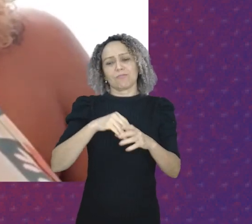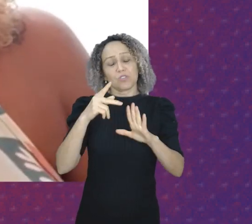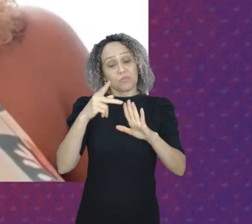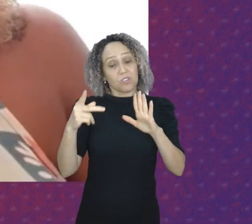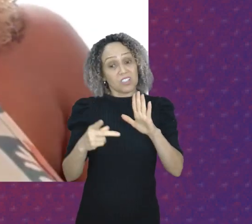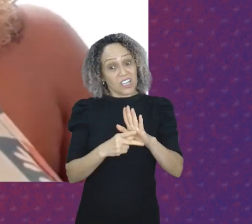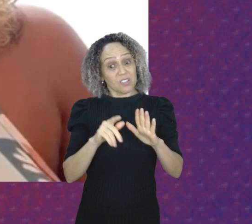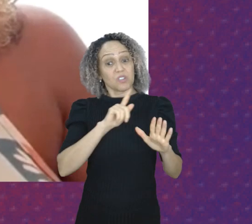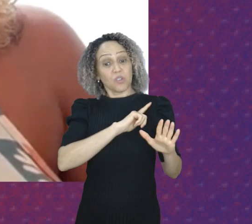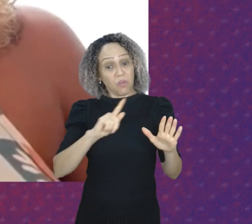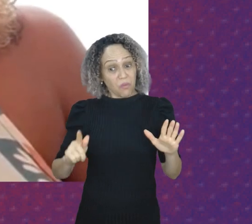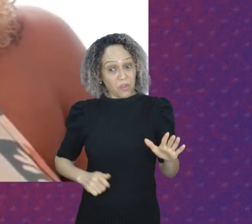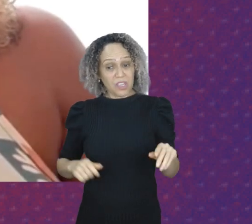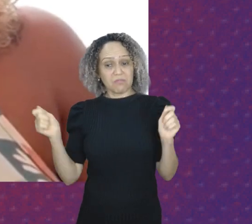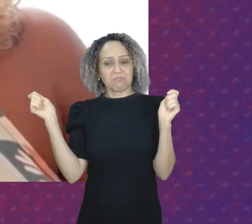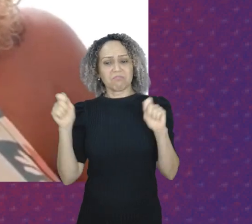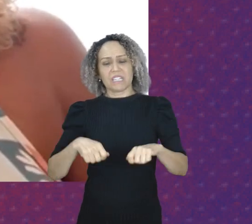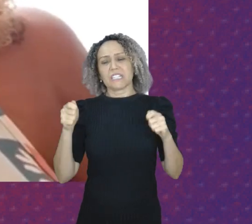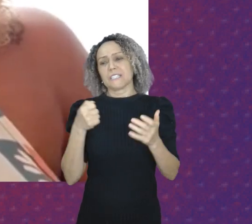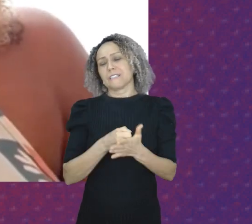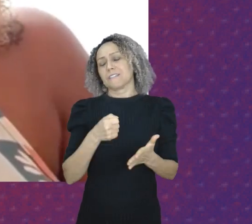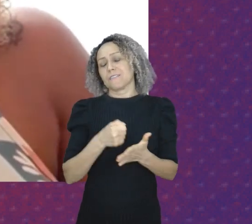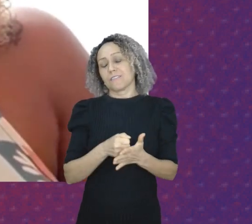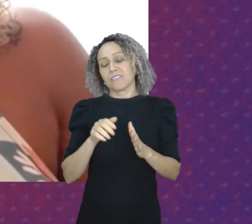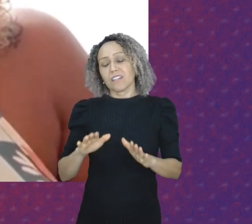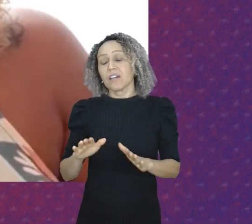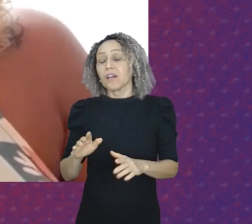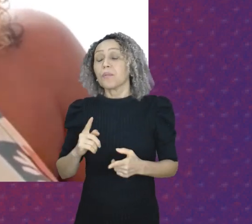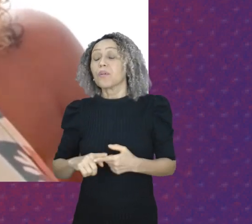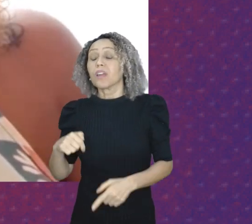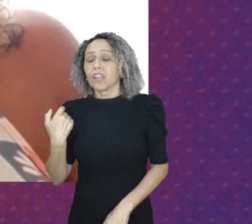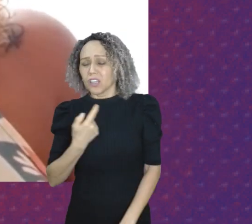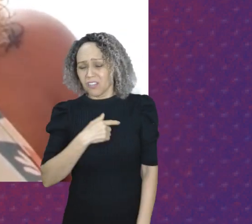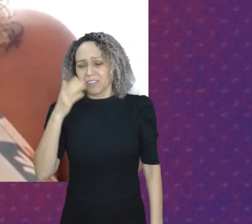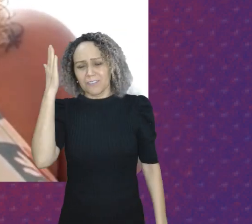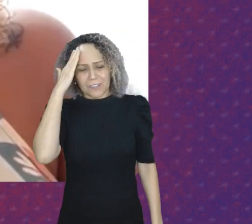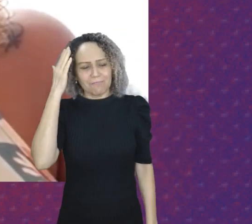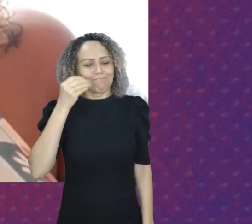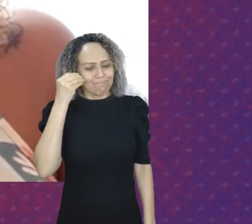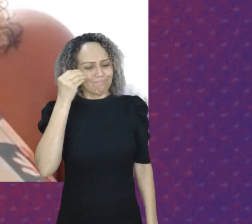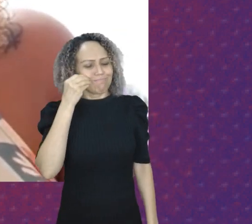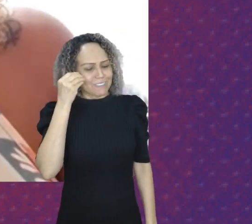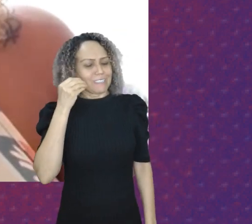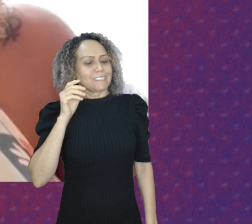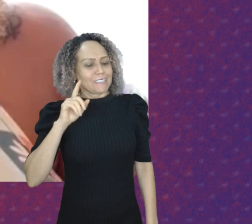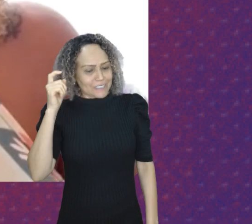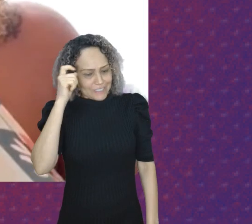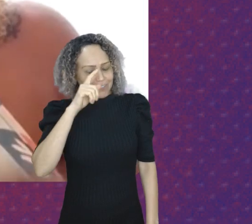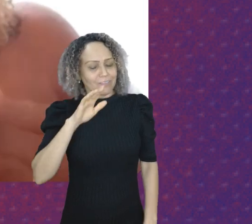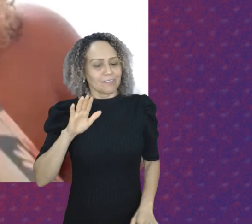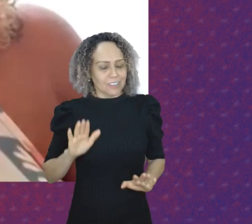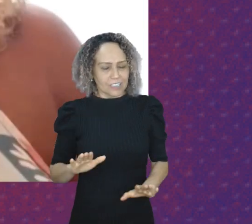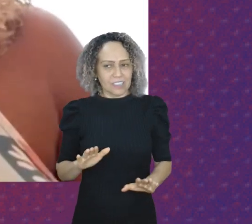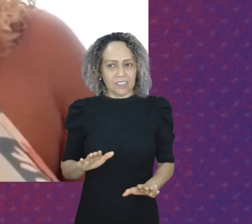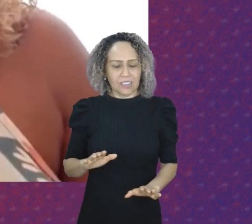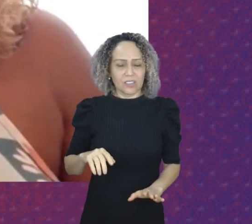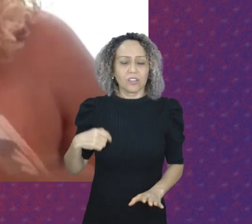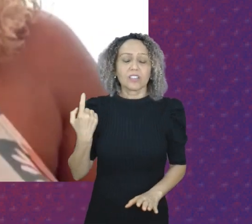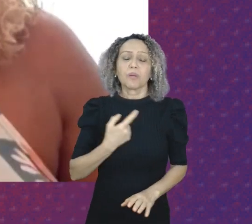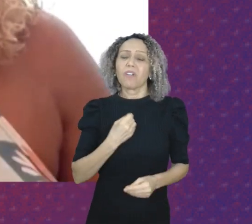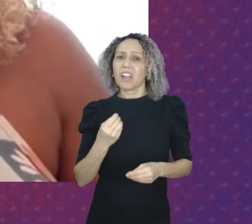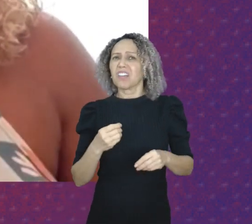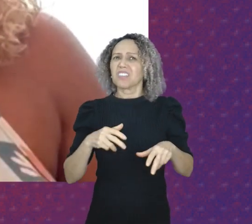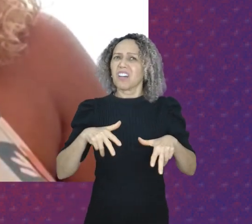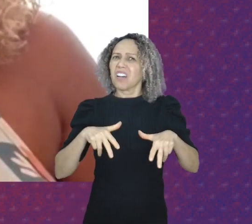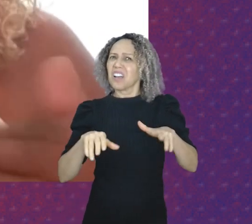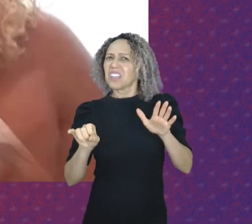não está só falando de cores, nem de orientação sexual ou identidade de gênero, nós estamos falando da transversalidade, da